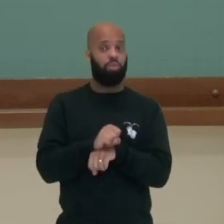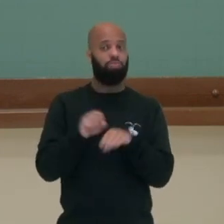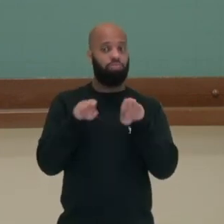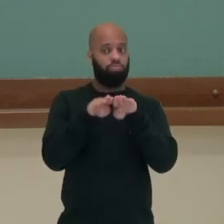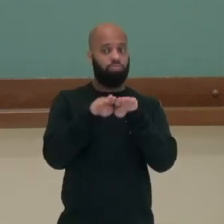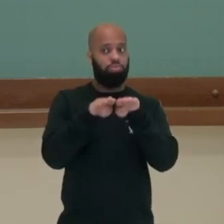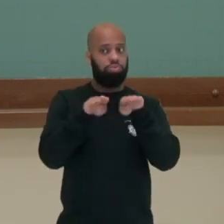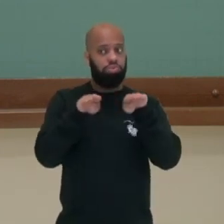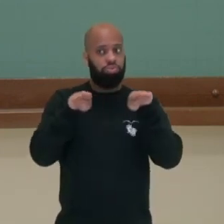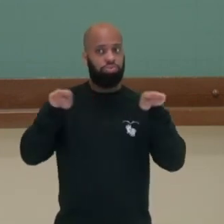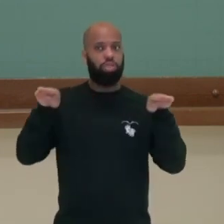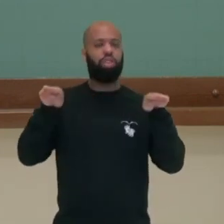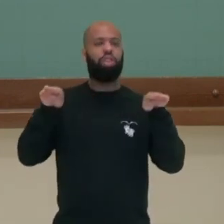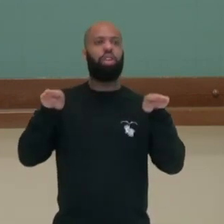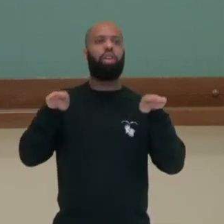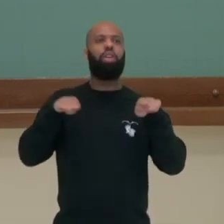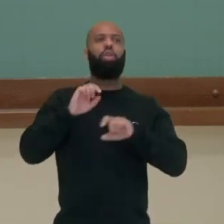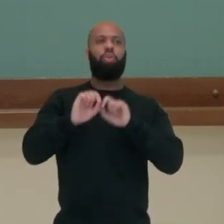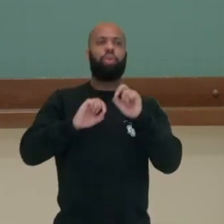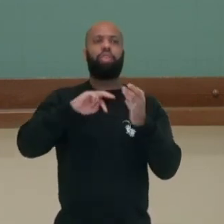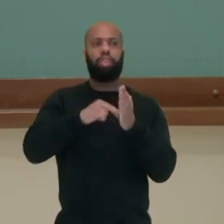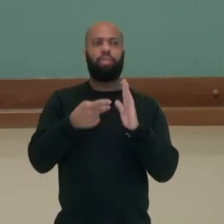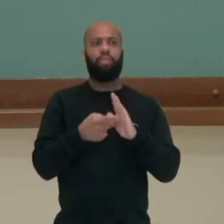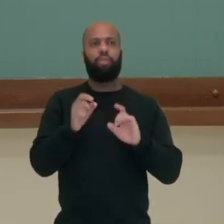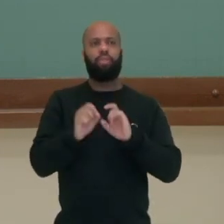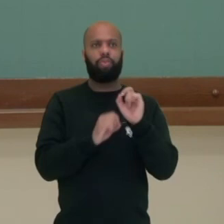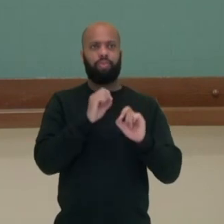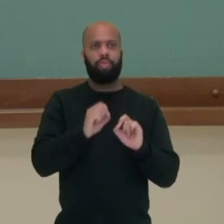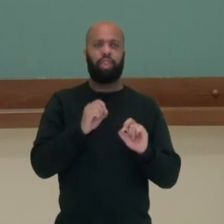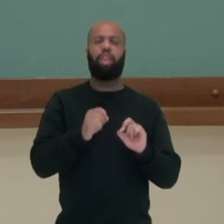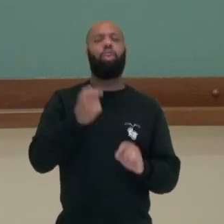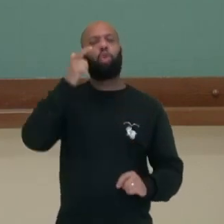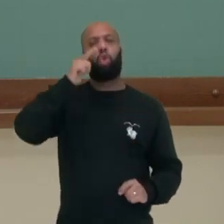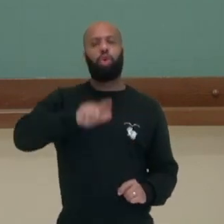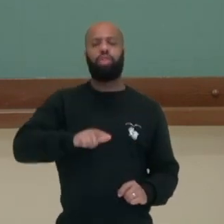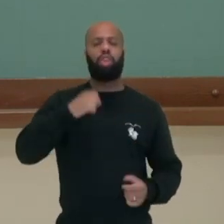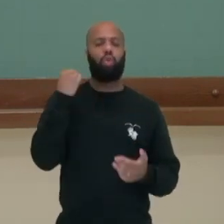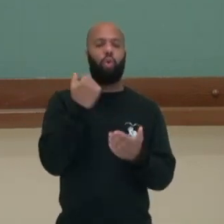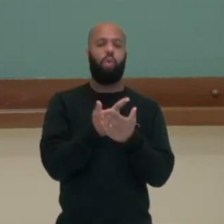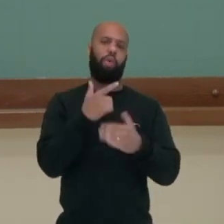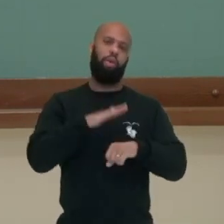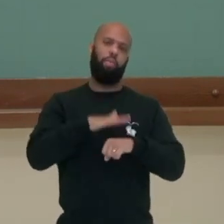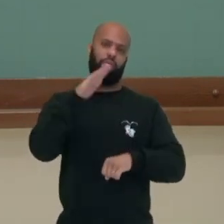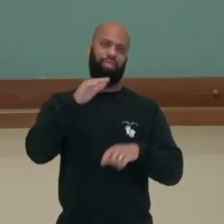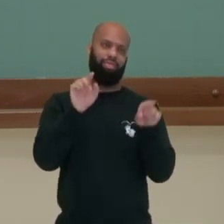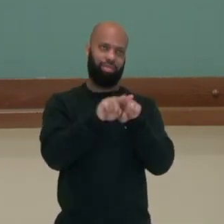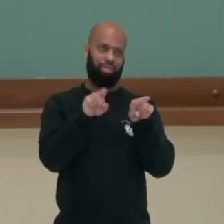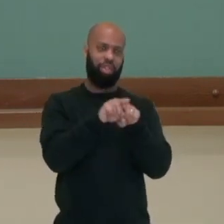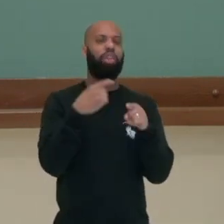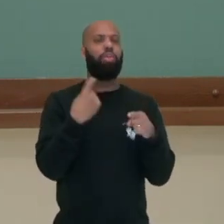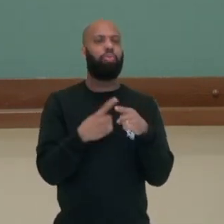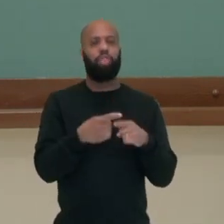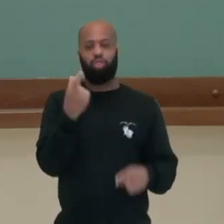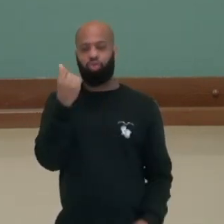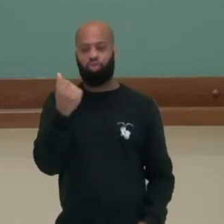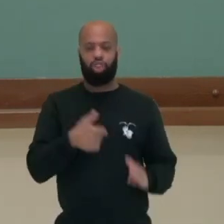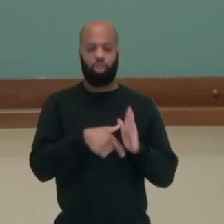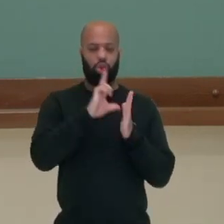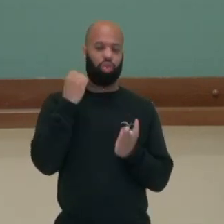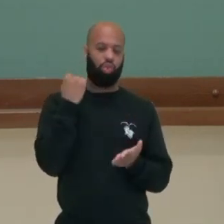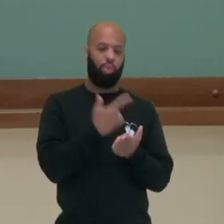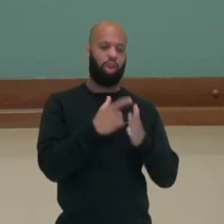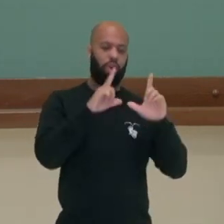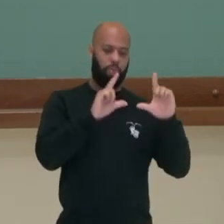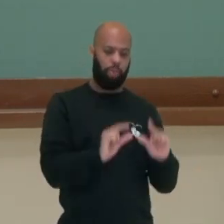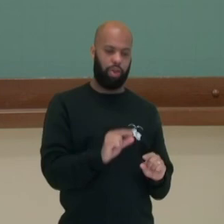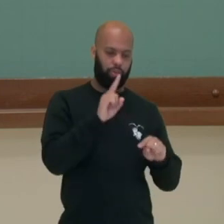mesma velocidade. O que isso gera de impacto? Aumento do poder de compra. O dinheiro que antes comprava menos